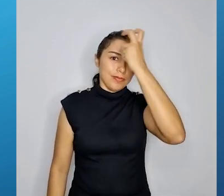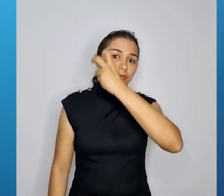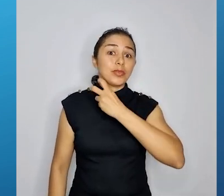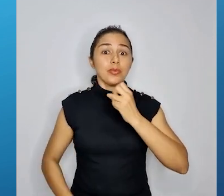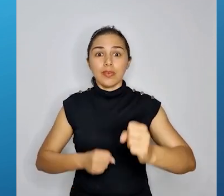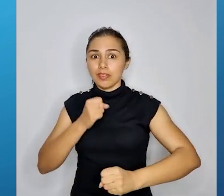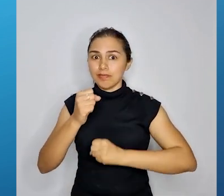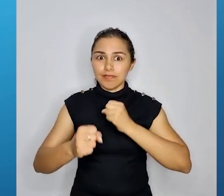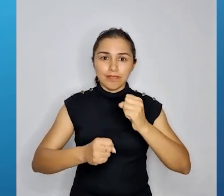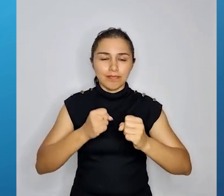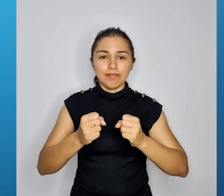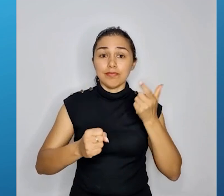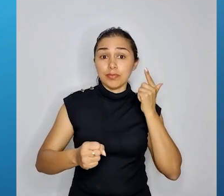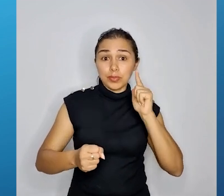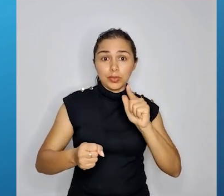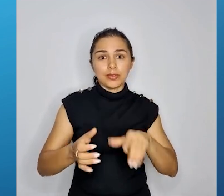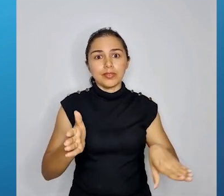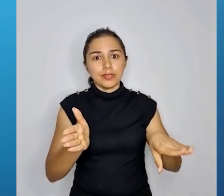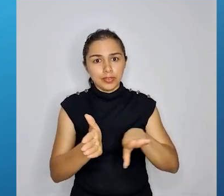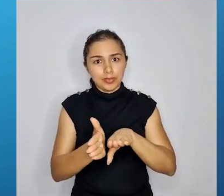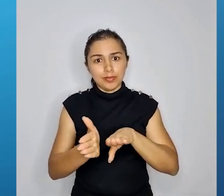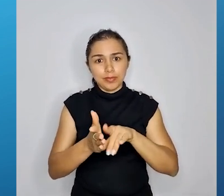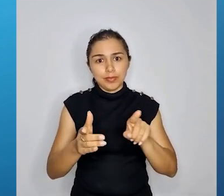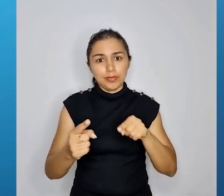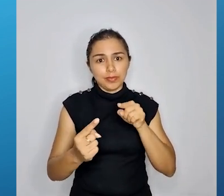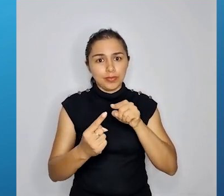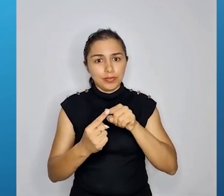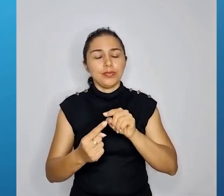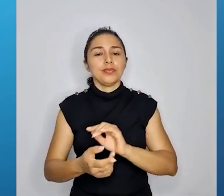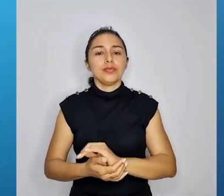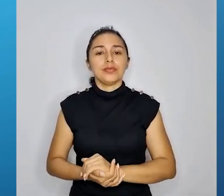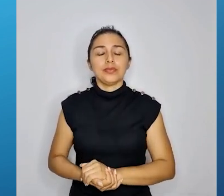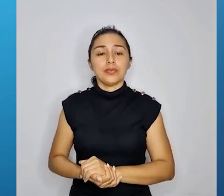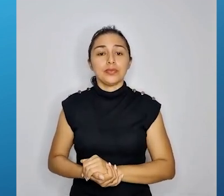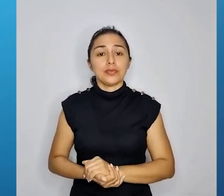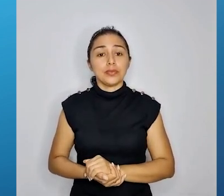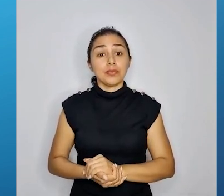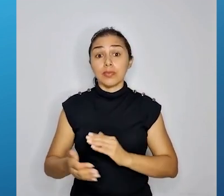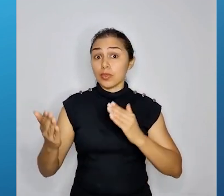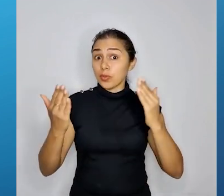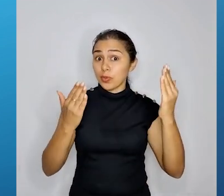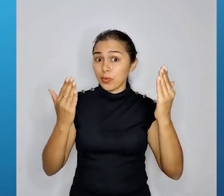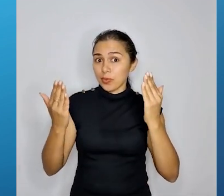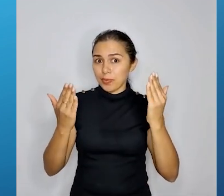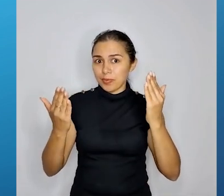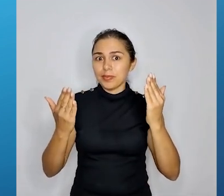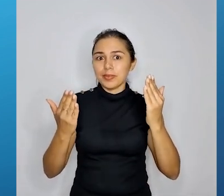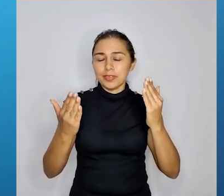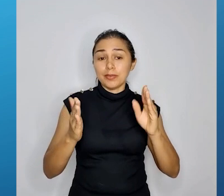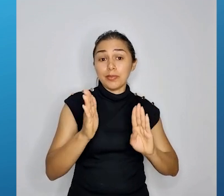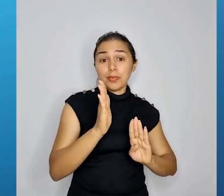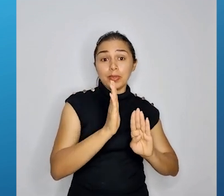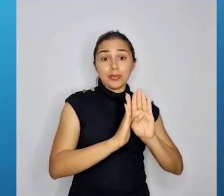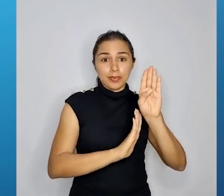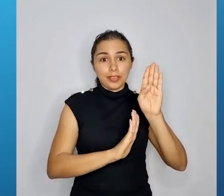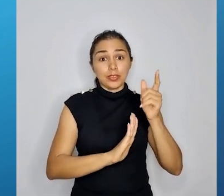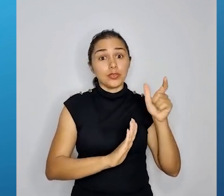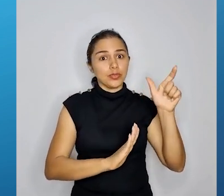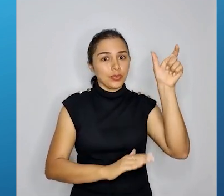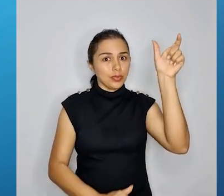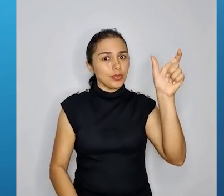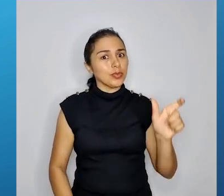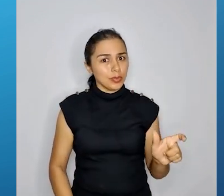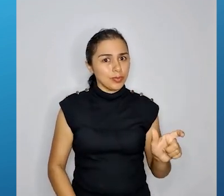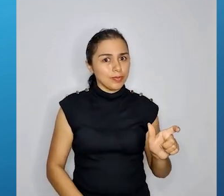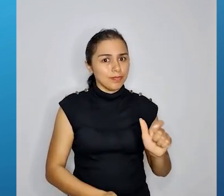de prova. Quando a gente observa, né, trazendo lá para aqueles recordes, onde um atleta ele conseguiu, né, no